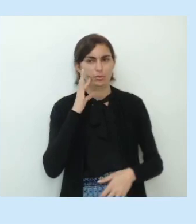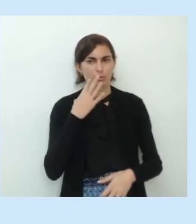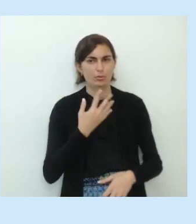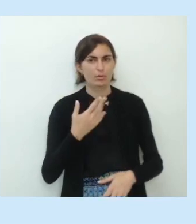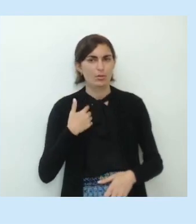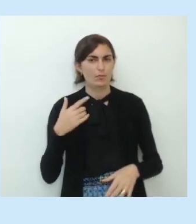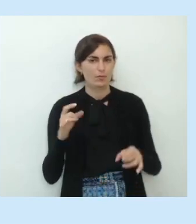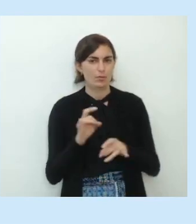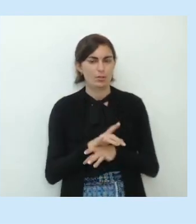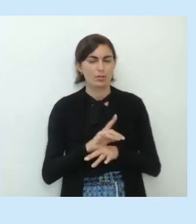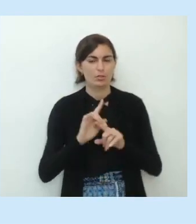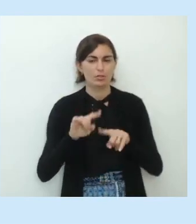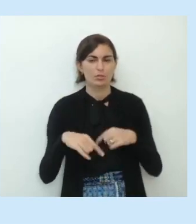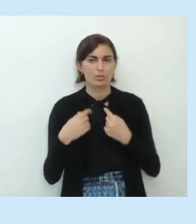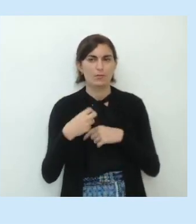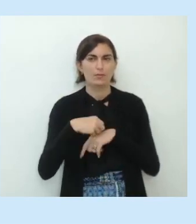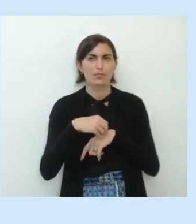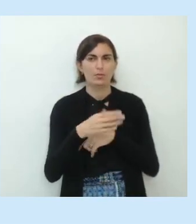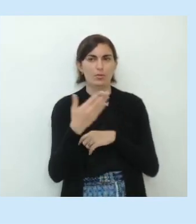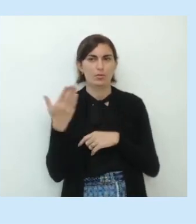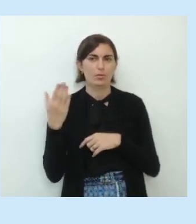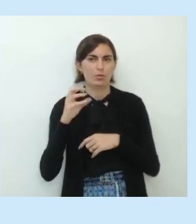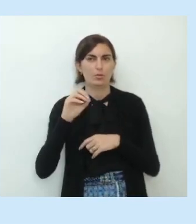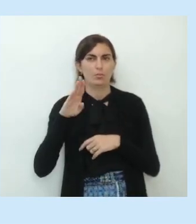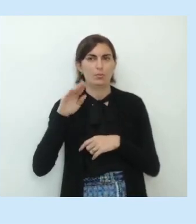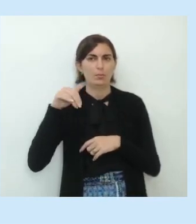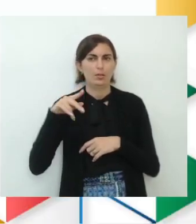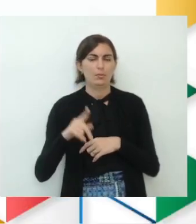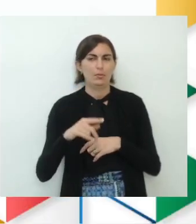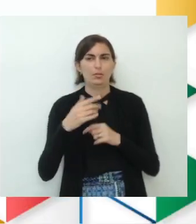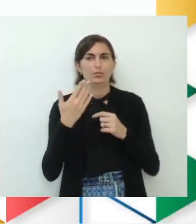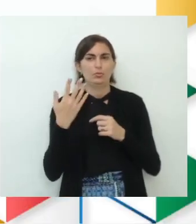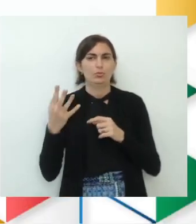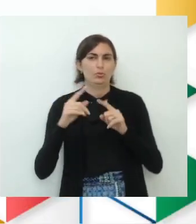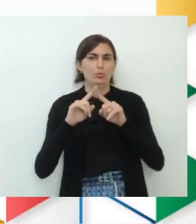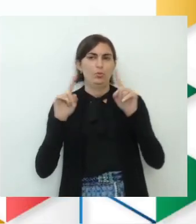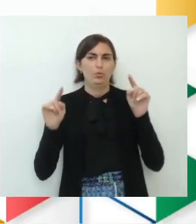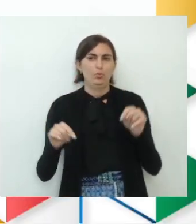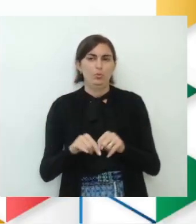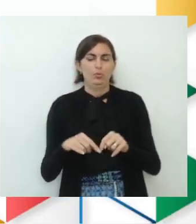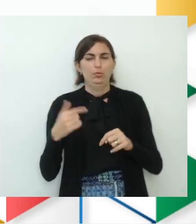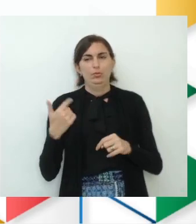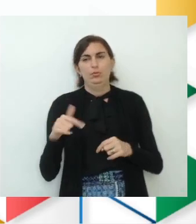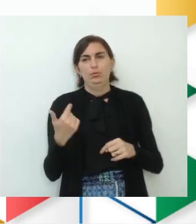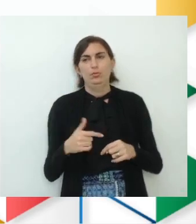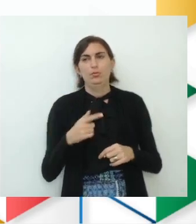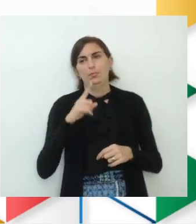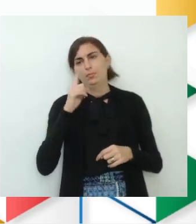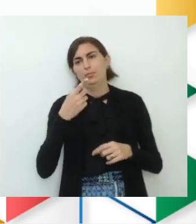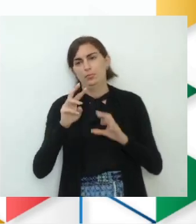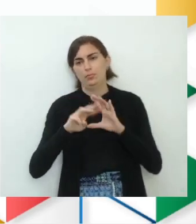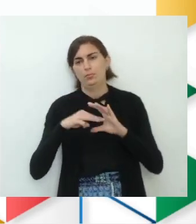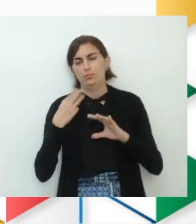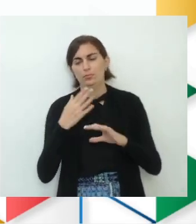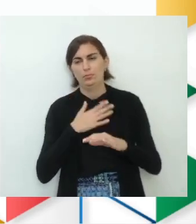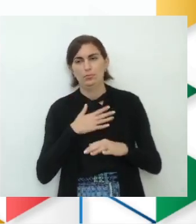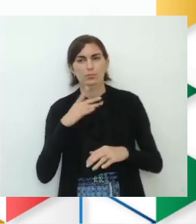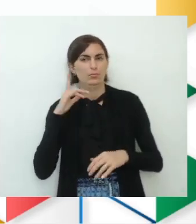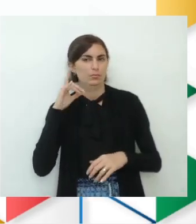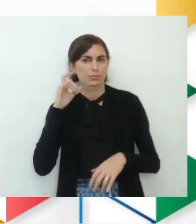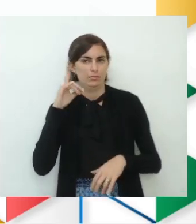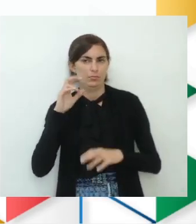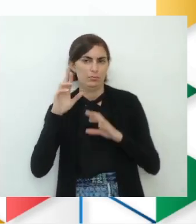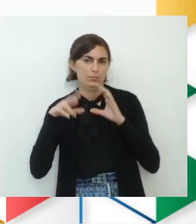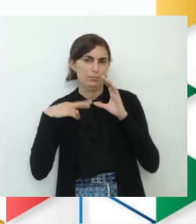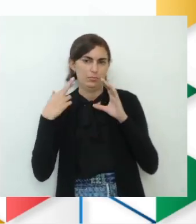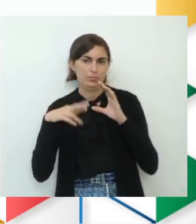E eu vou deixar um desafio da questão da OBMAP. Deixa esse quadradinho aí de fora, que isso não existe, tá? Manda pra gente no Instagram, Robertão